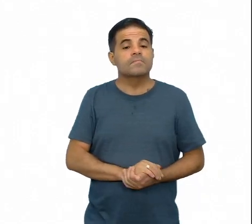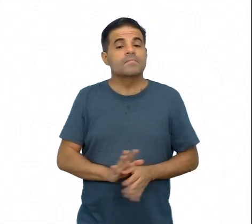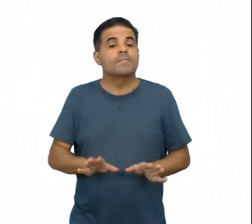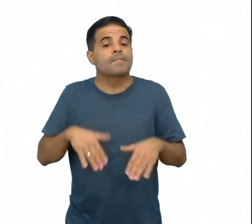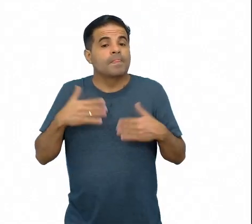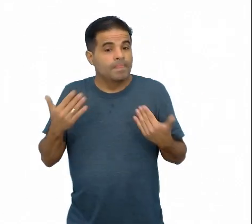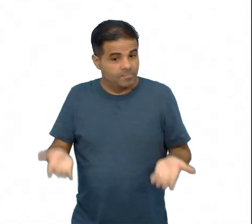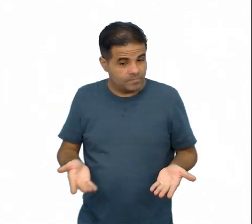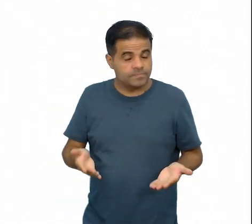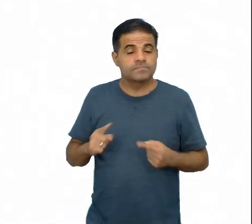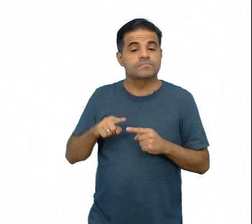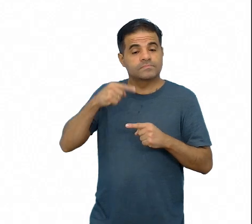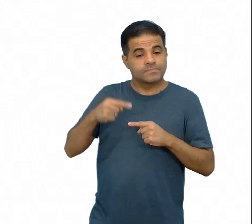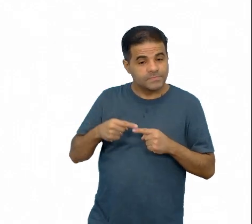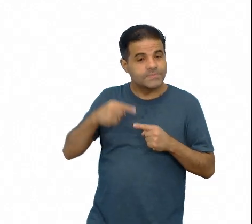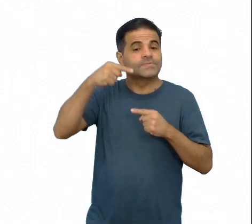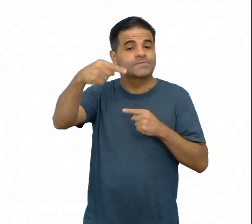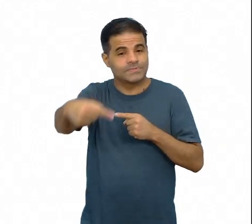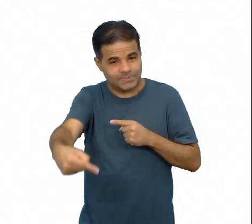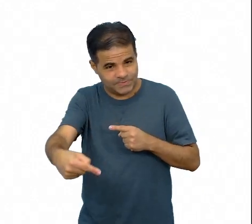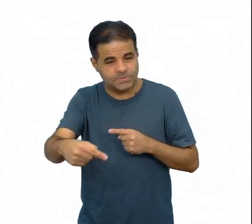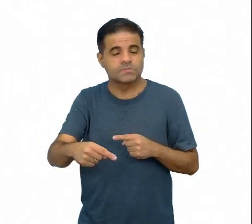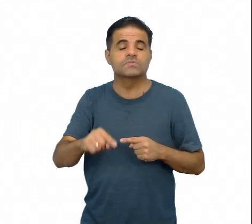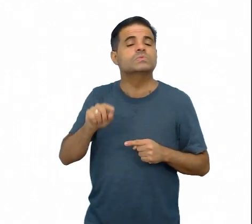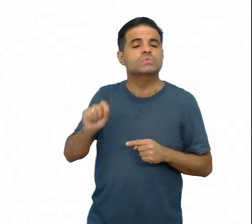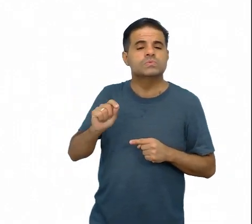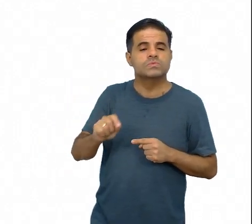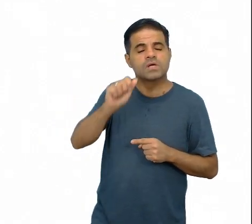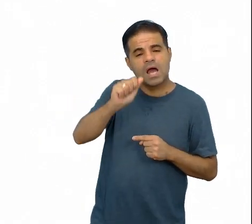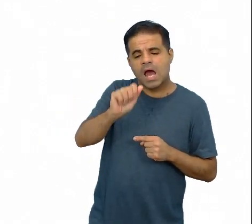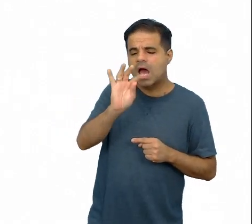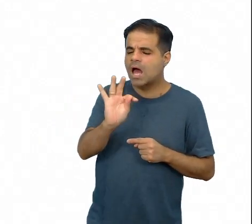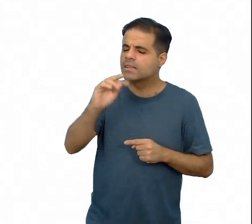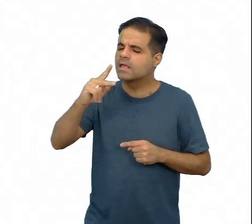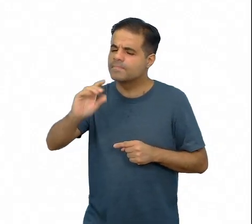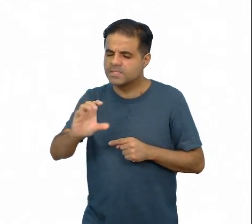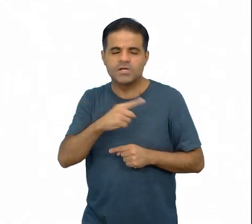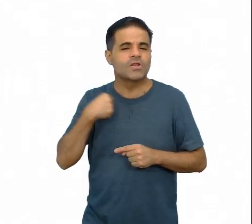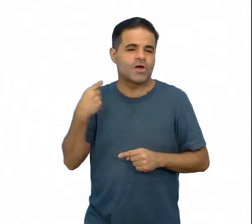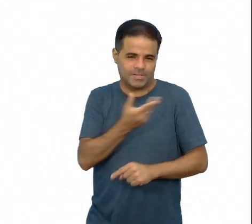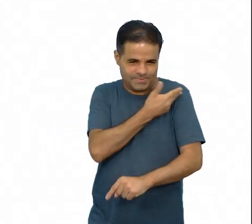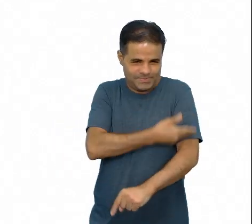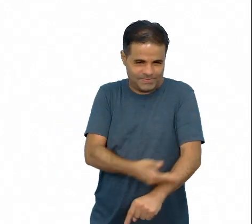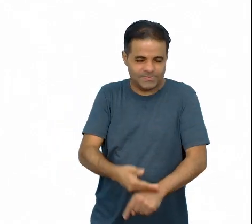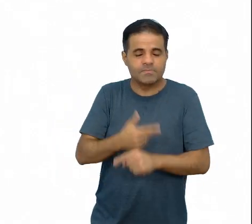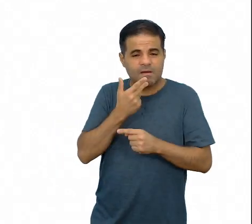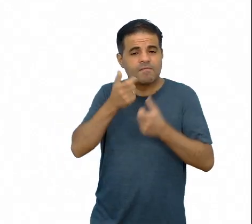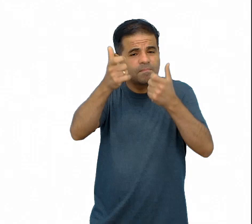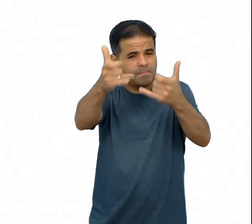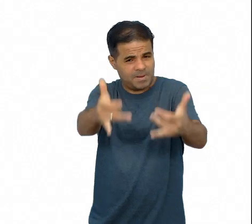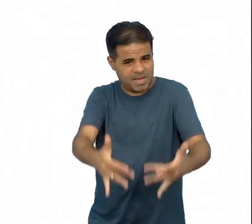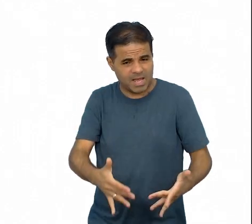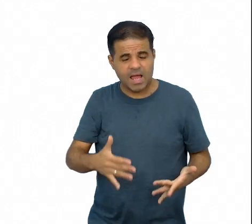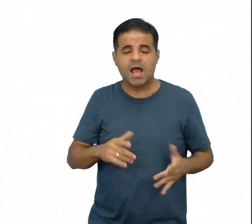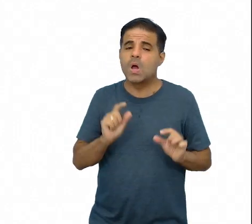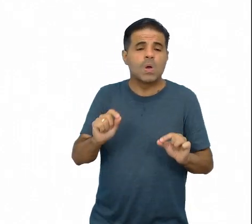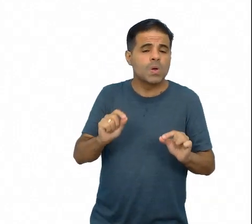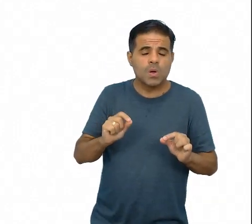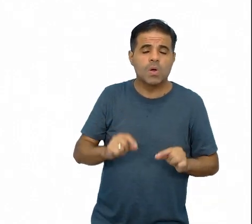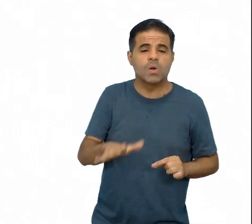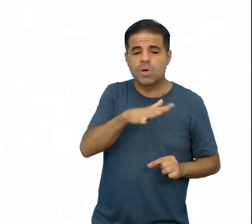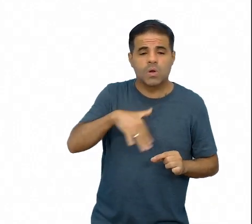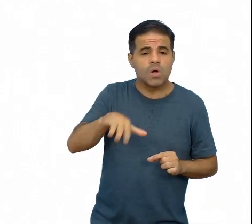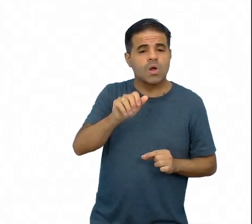E aí, né, esse momento do ATPC que a gente costumava, né, trazer aqui e falar do